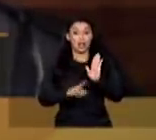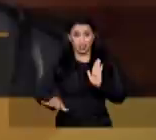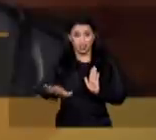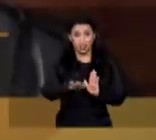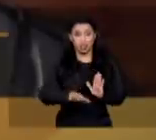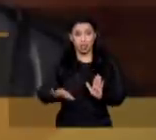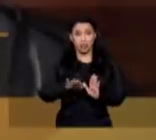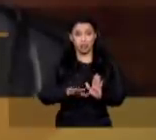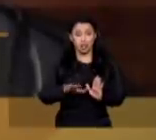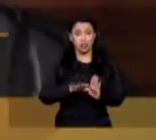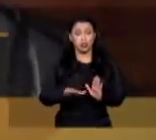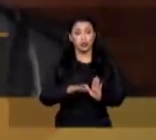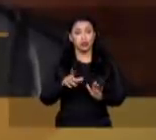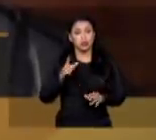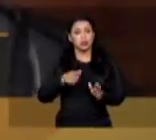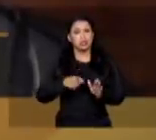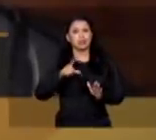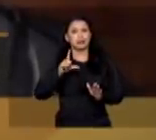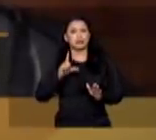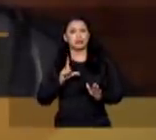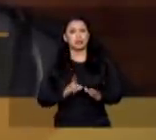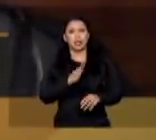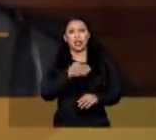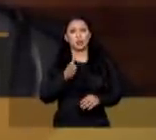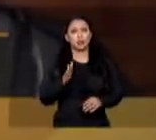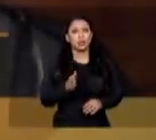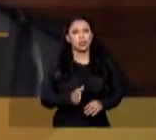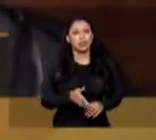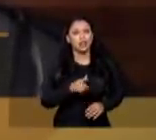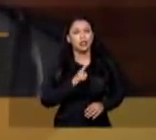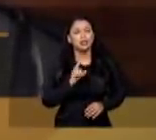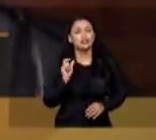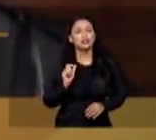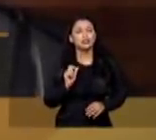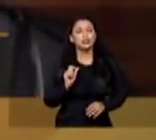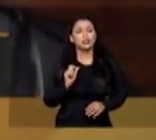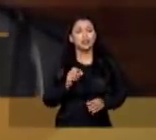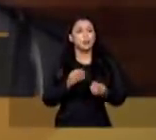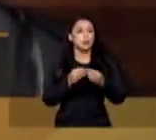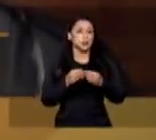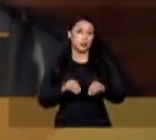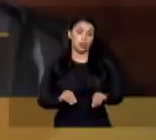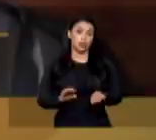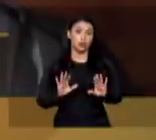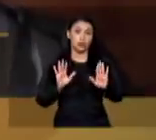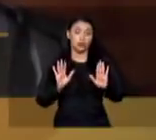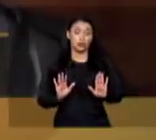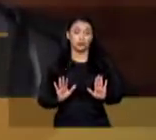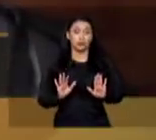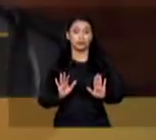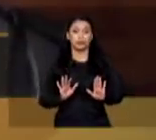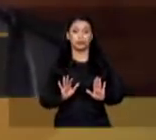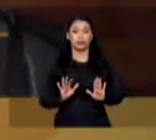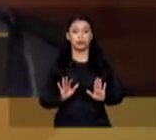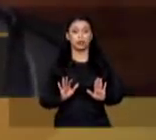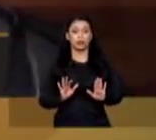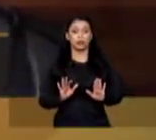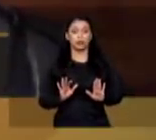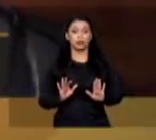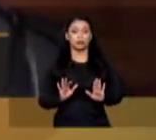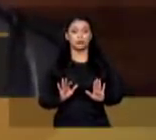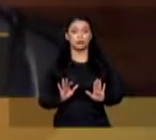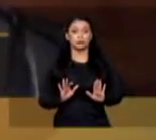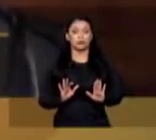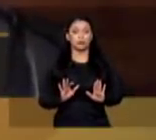geral que estabelece como pressuposto da nulidade a existência de prejuízo. Ou seja, o reconhecimento